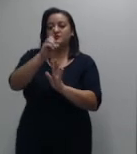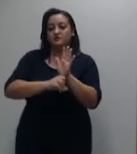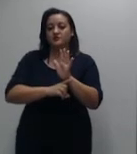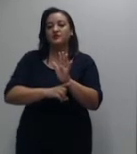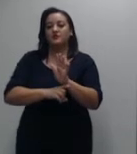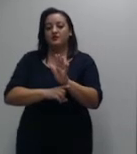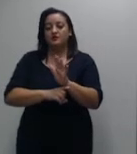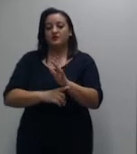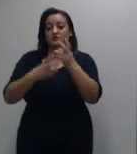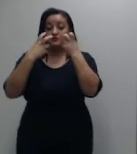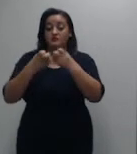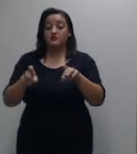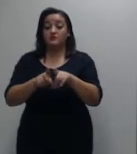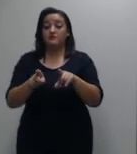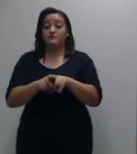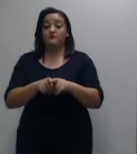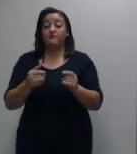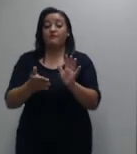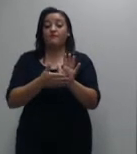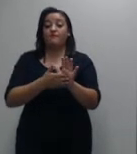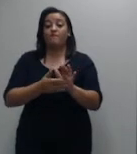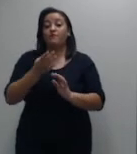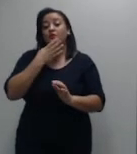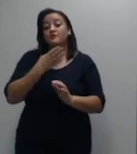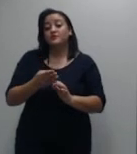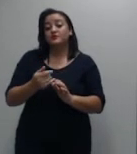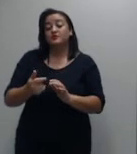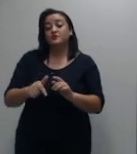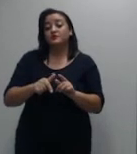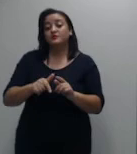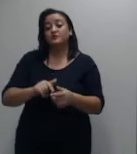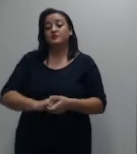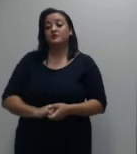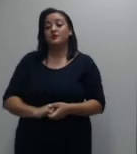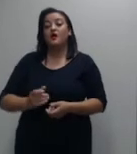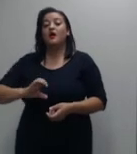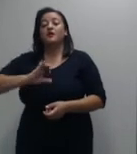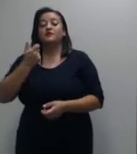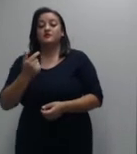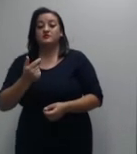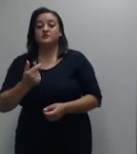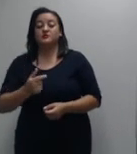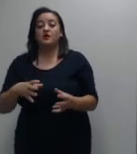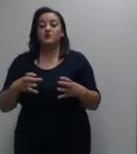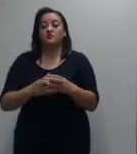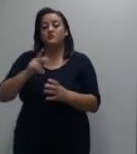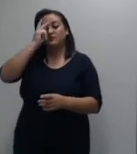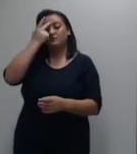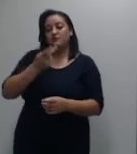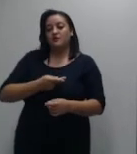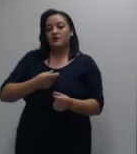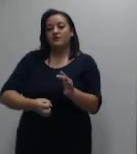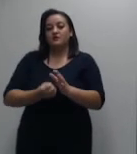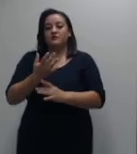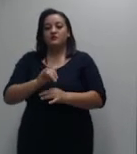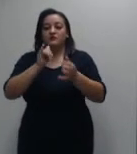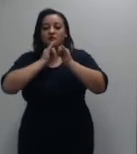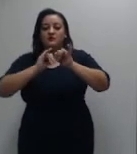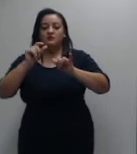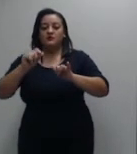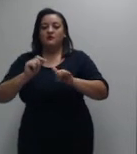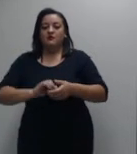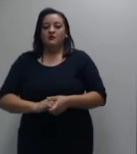reconhecido consta da petição de contestação que após a decisão do Conselho privado restaurante a declaração de que